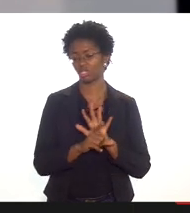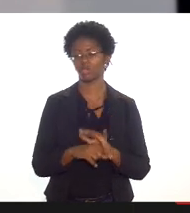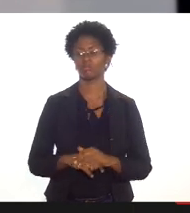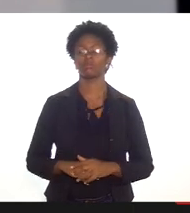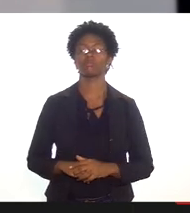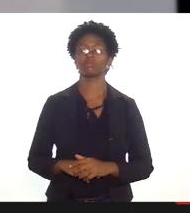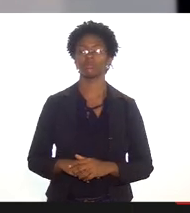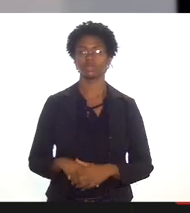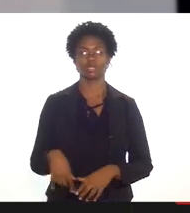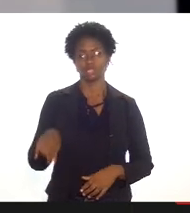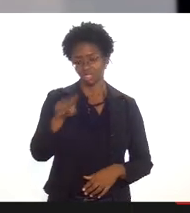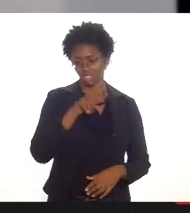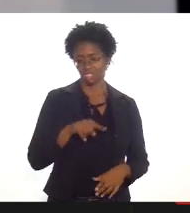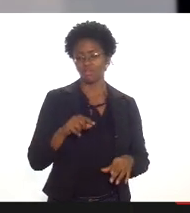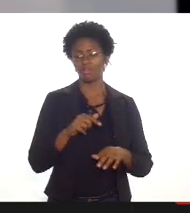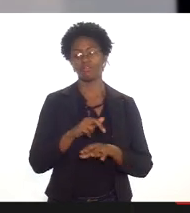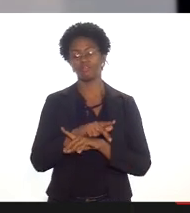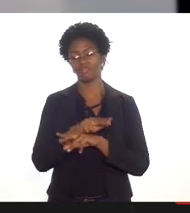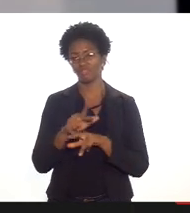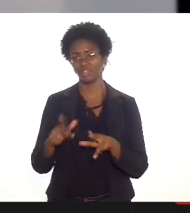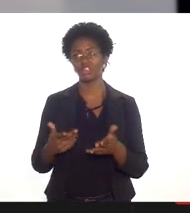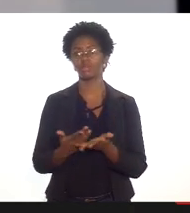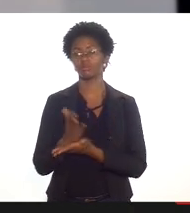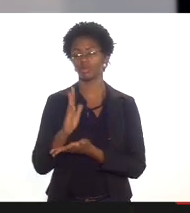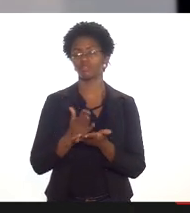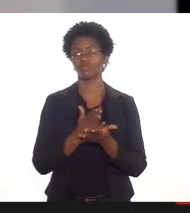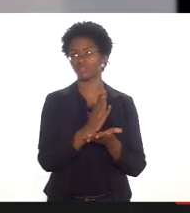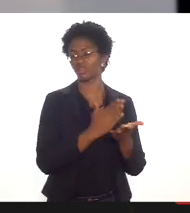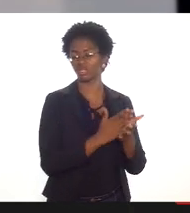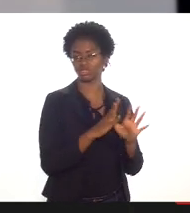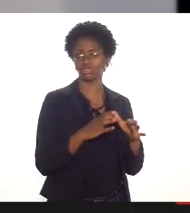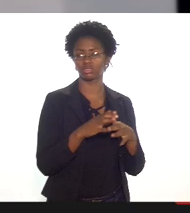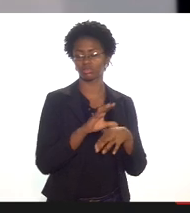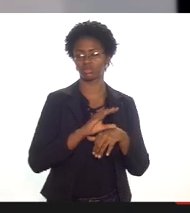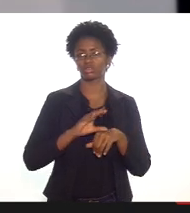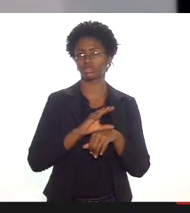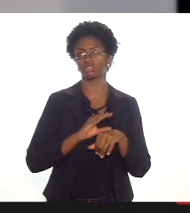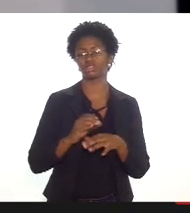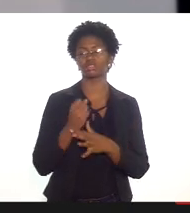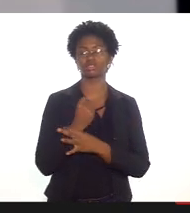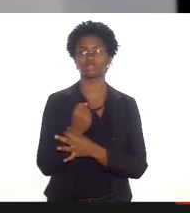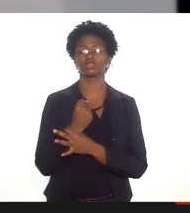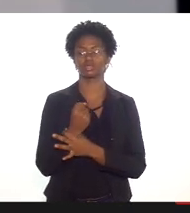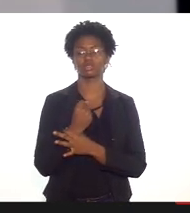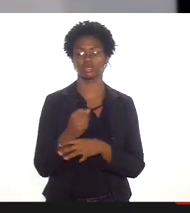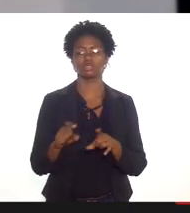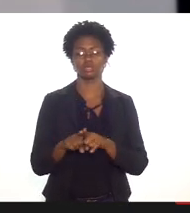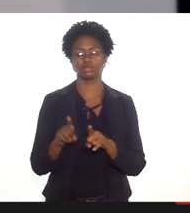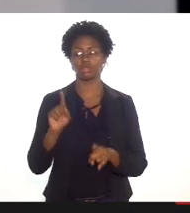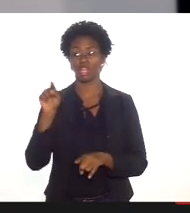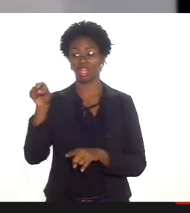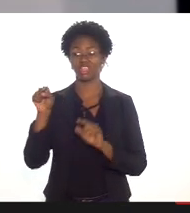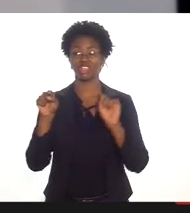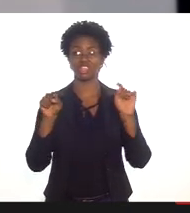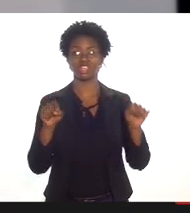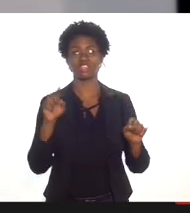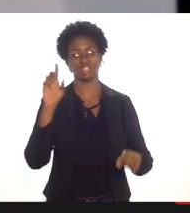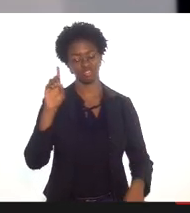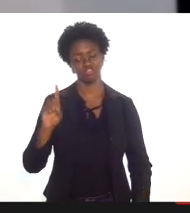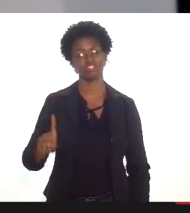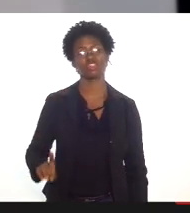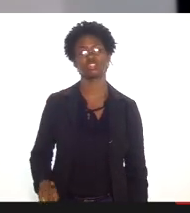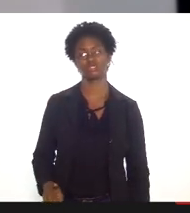desses projetos de lei, vários estão aprovados já na Comissão de Seguridade, inclusive critérios para indicação de diretor de unidade,